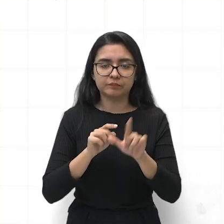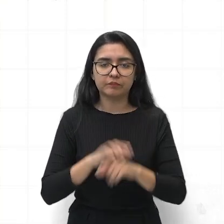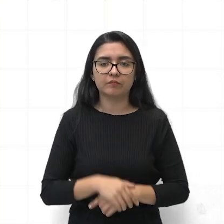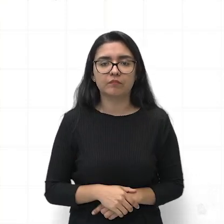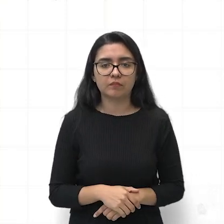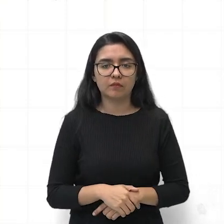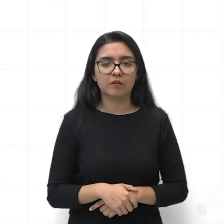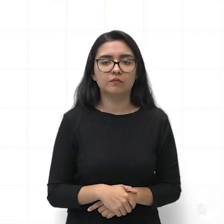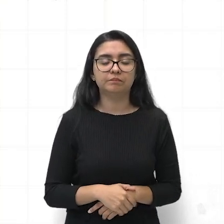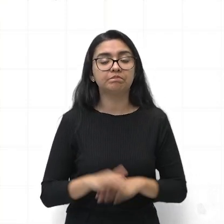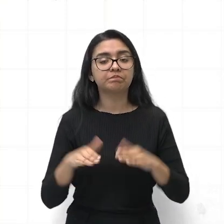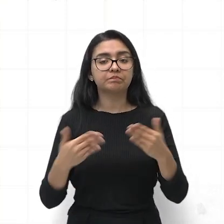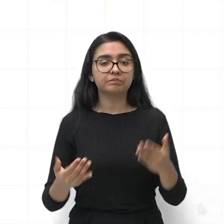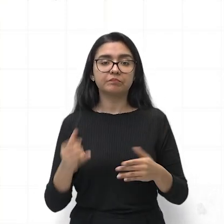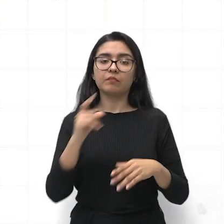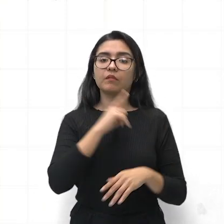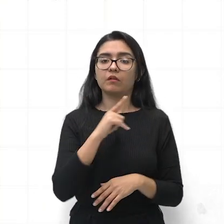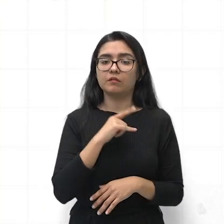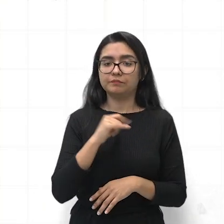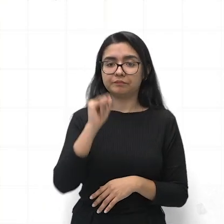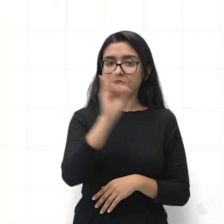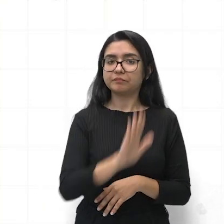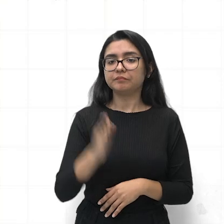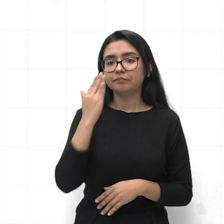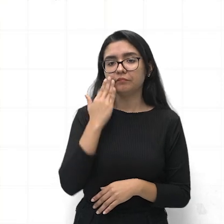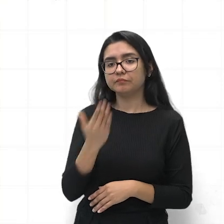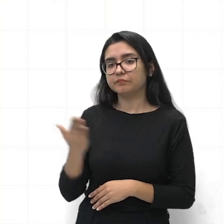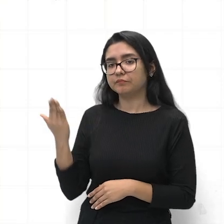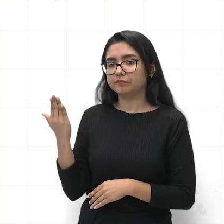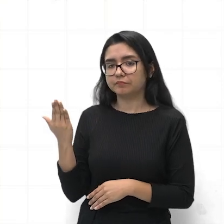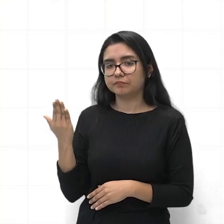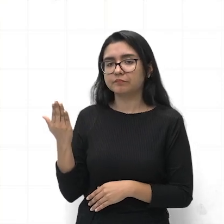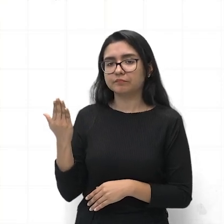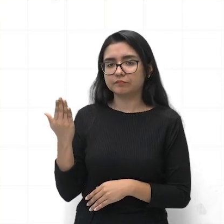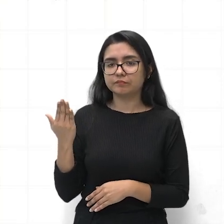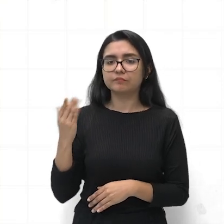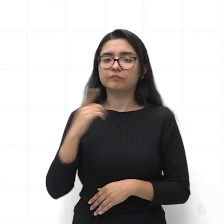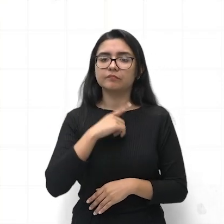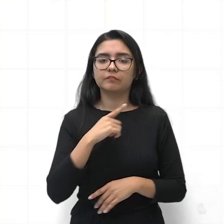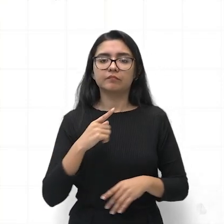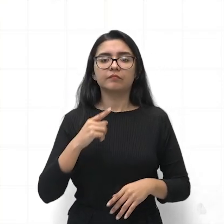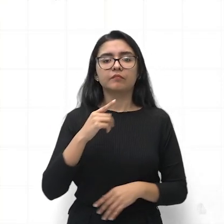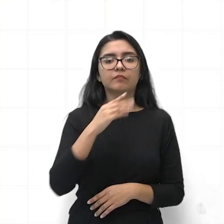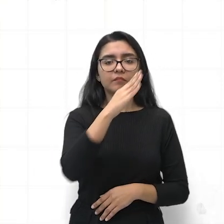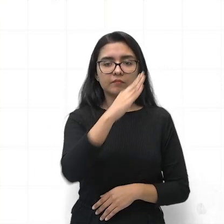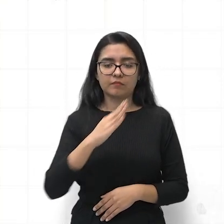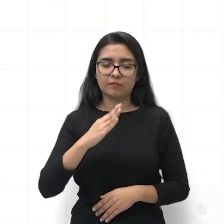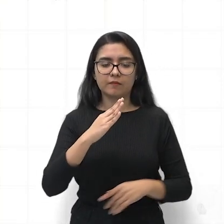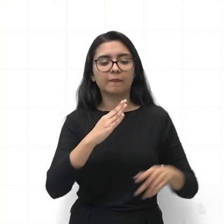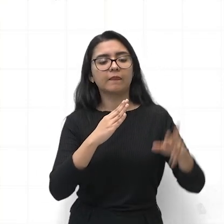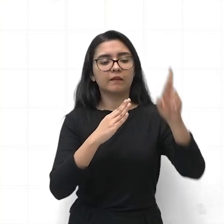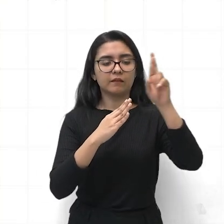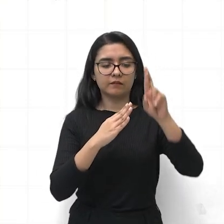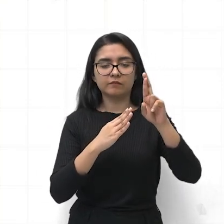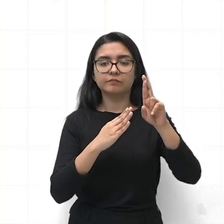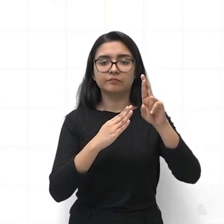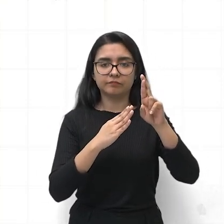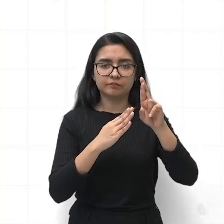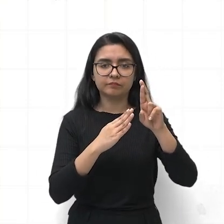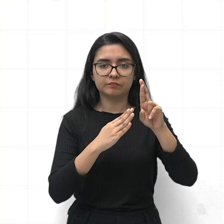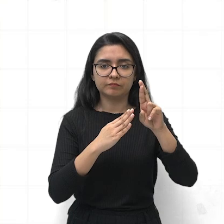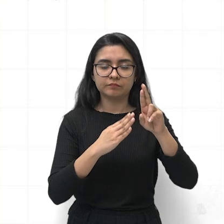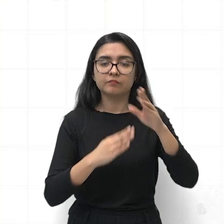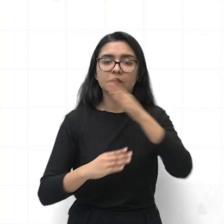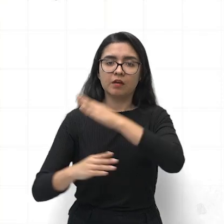que é que nós temos aqui? Temos esse par de retas aqui, né? Vamos chamar aqui de reta R e aqui de reta S.